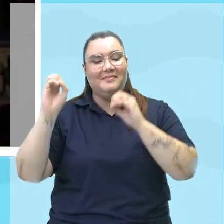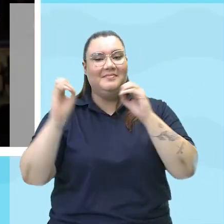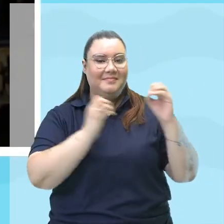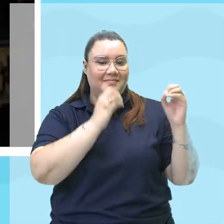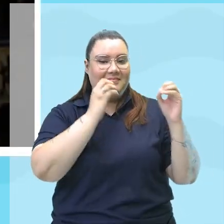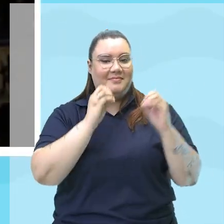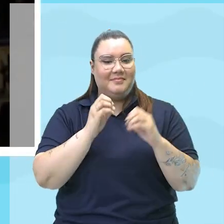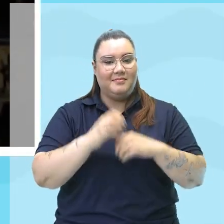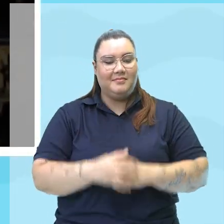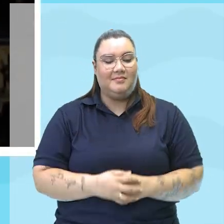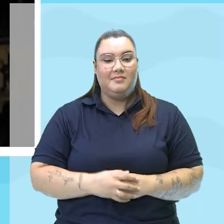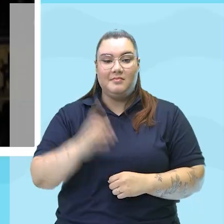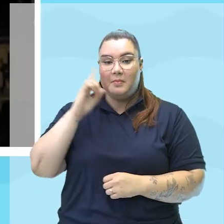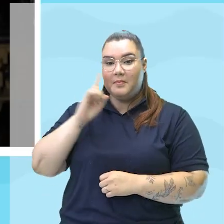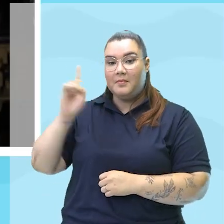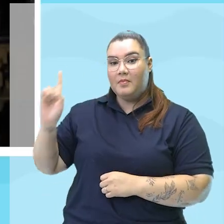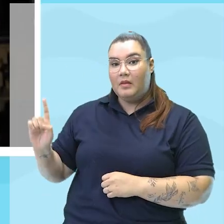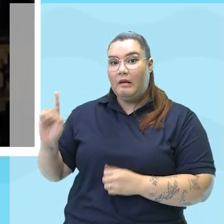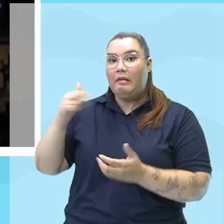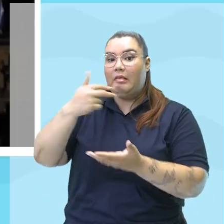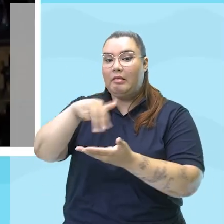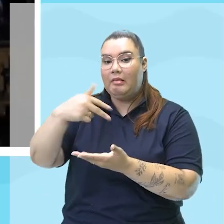paixão. Tá, flautista?